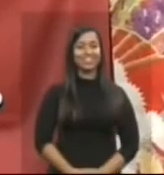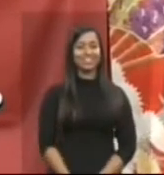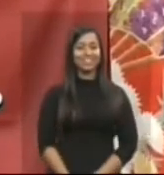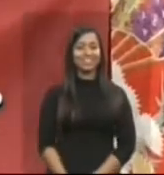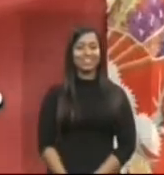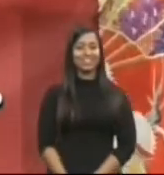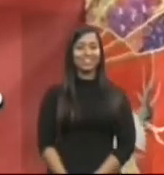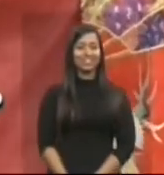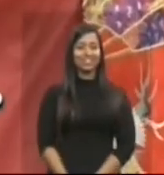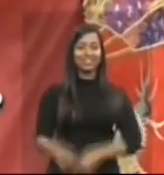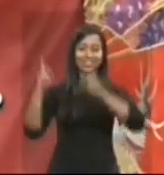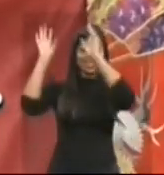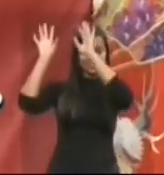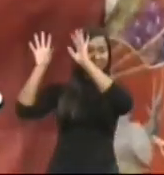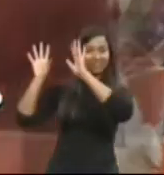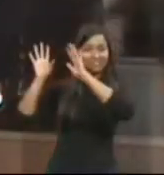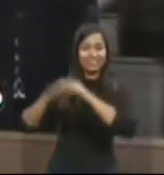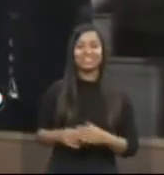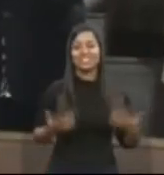Deus, né? Deus abençoe.